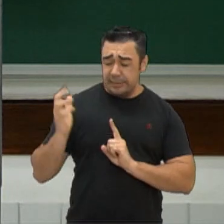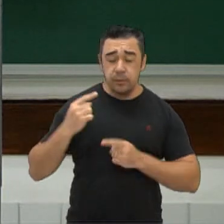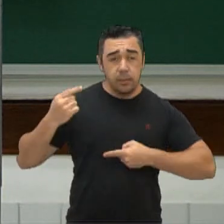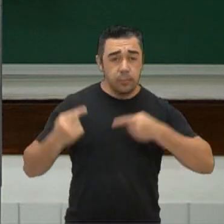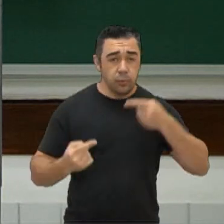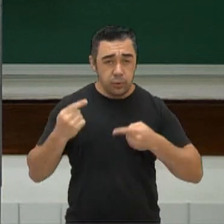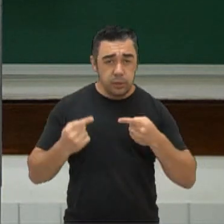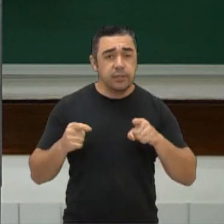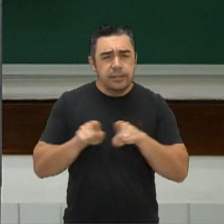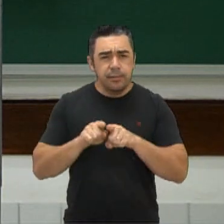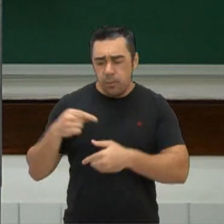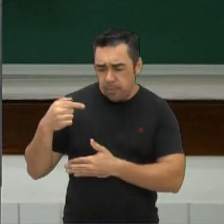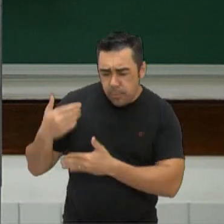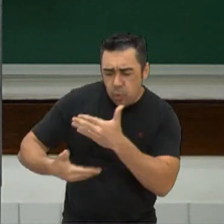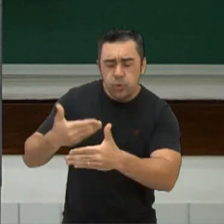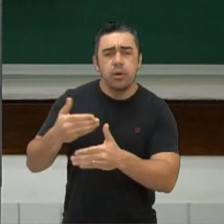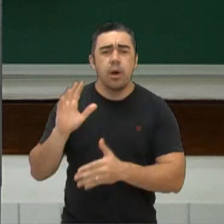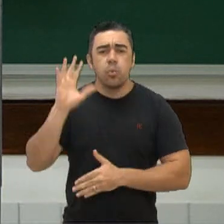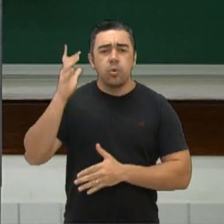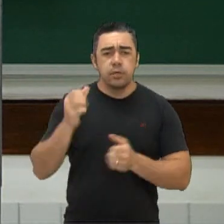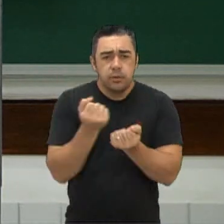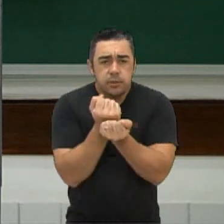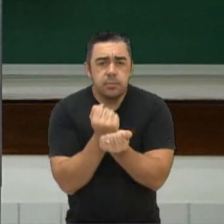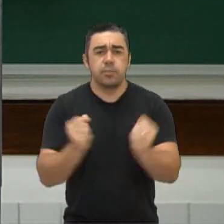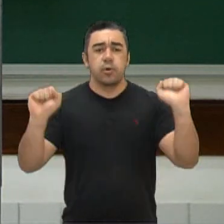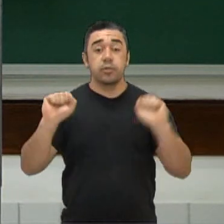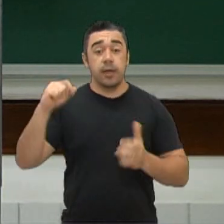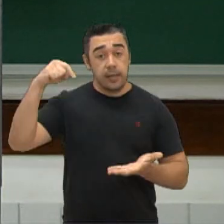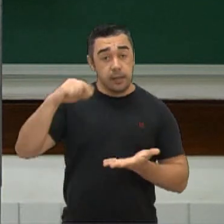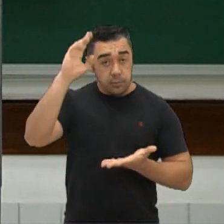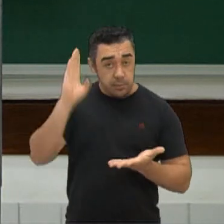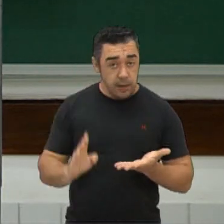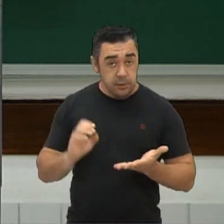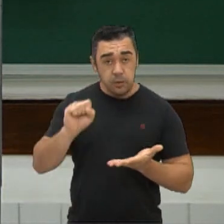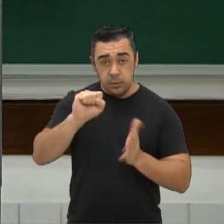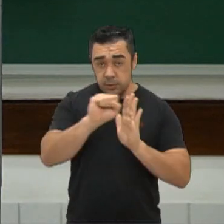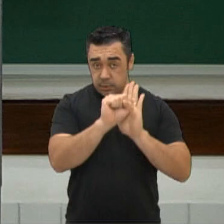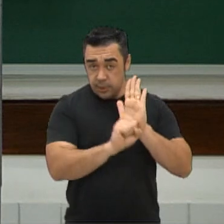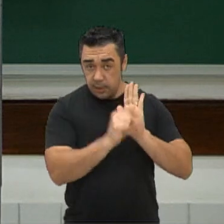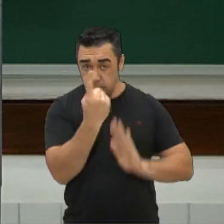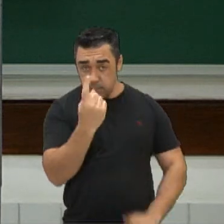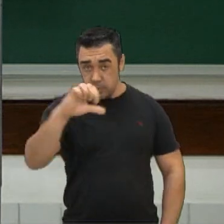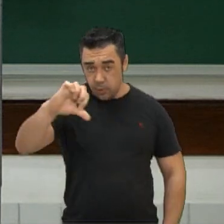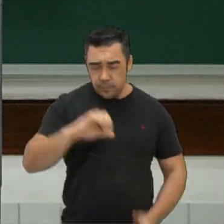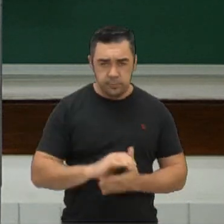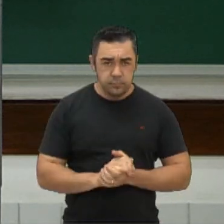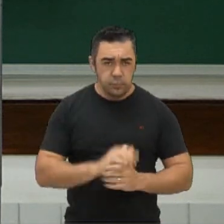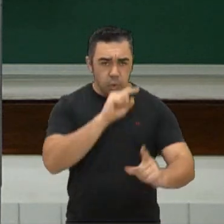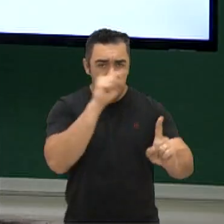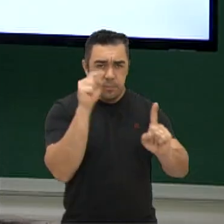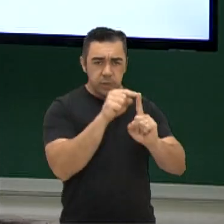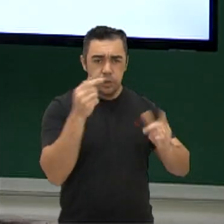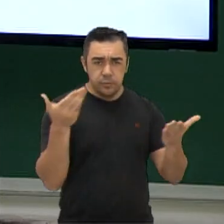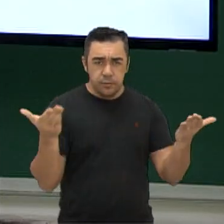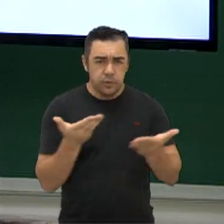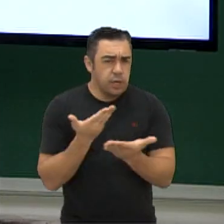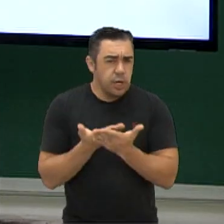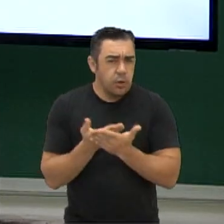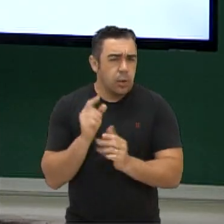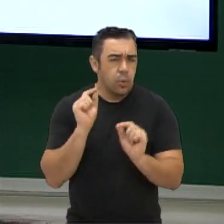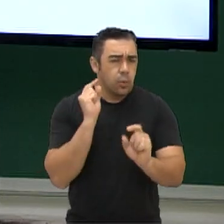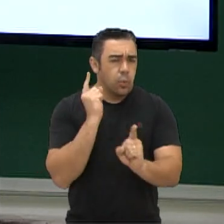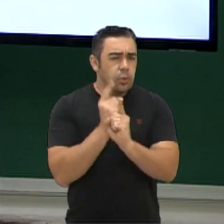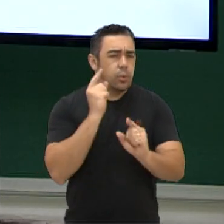o processo abolicionista que ocorreu aqui no Brasil no século XIX. Os objetivos da nossa aula é